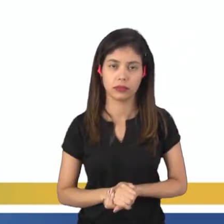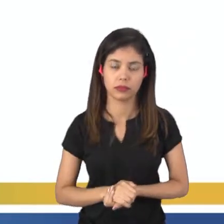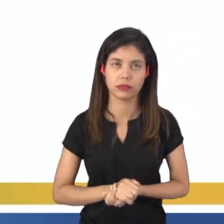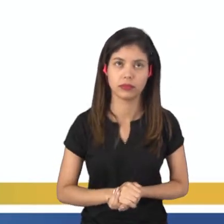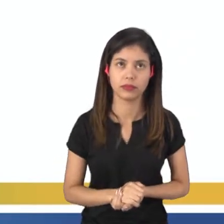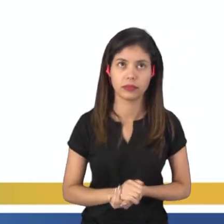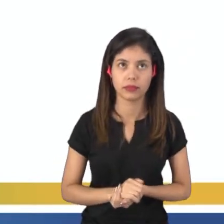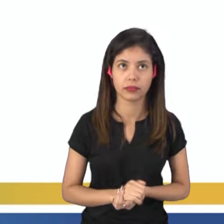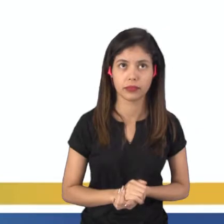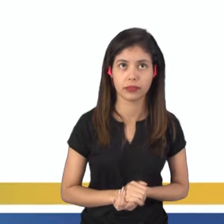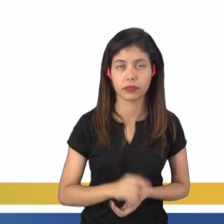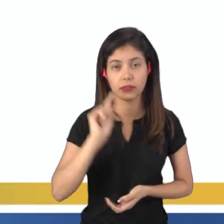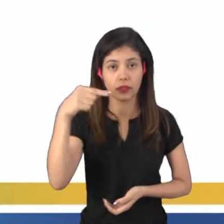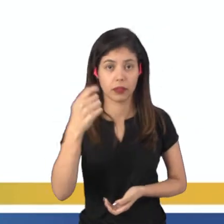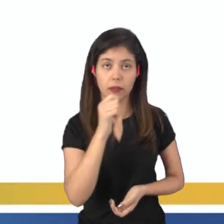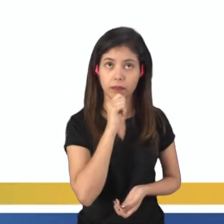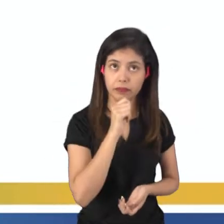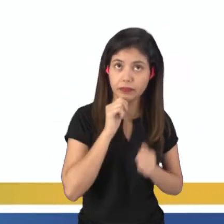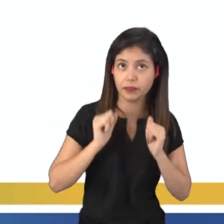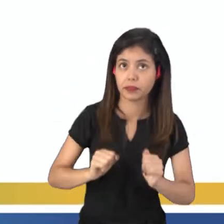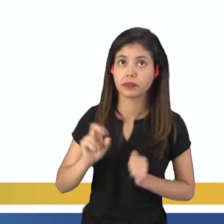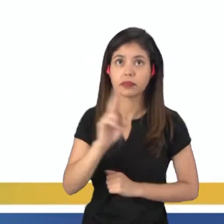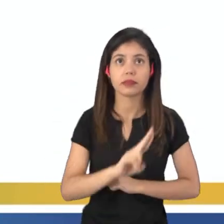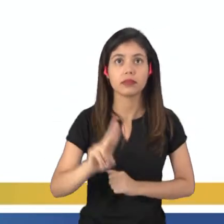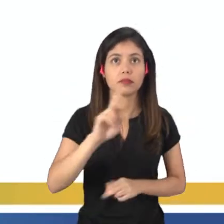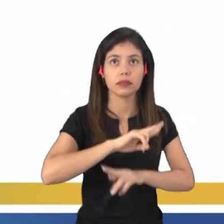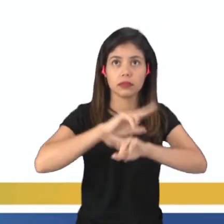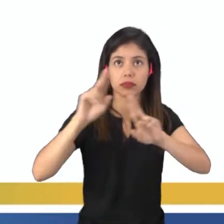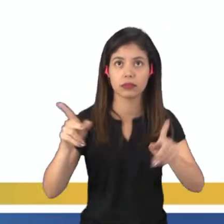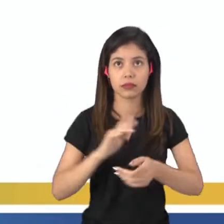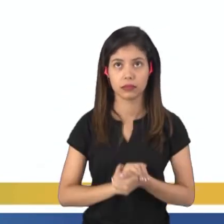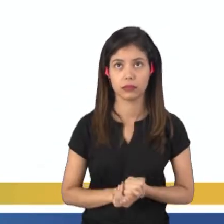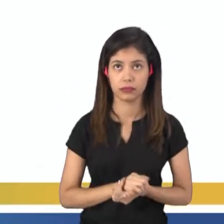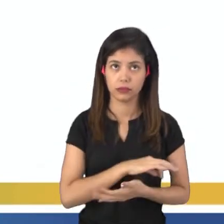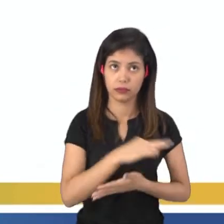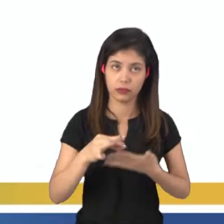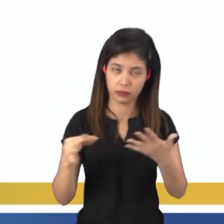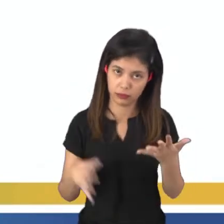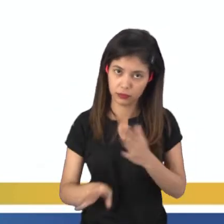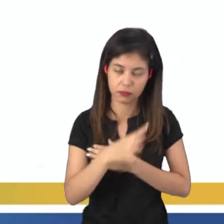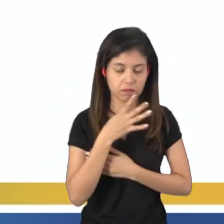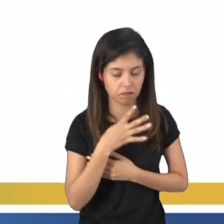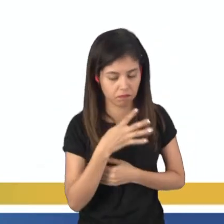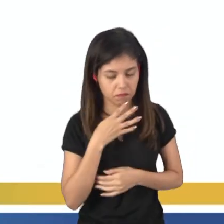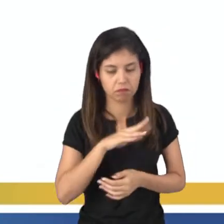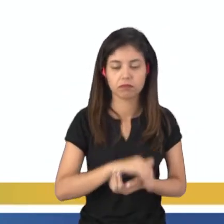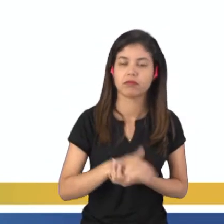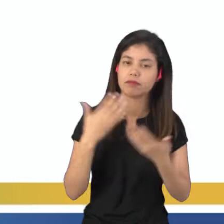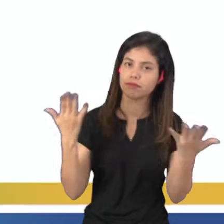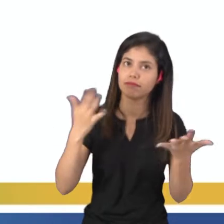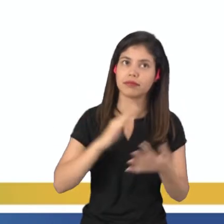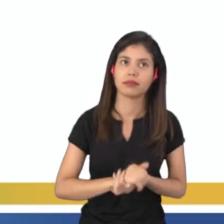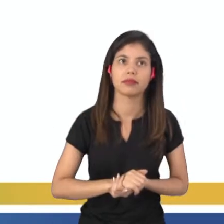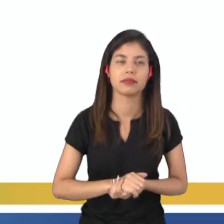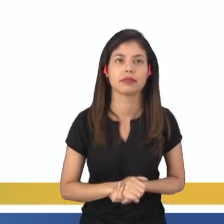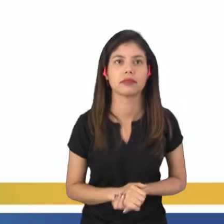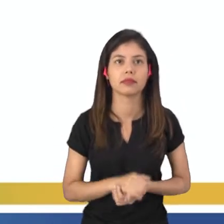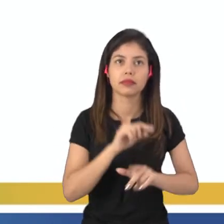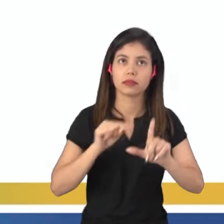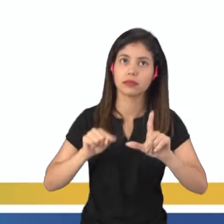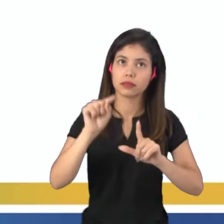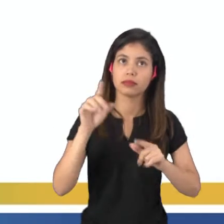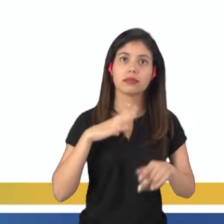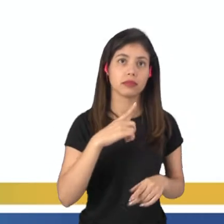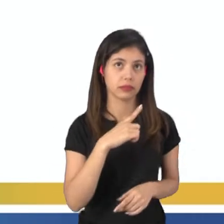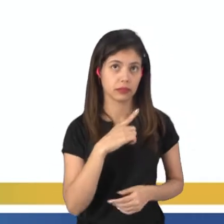bem ágil, né? Então, além disso, eles podem ser usados de diversas formas e em diferentes áreas de conhecimento.